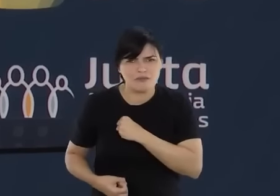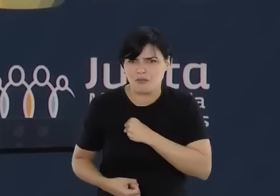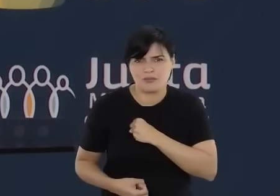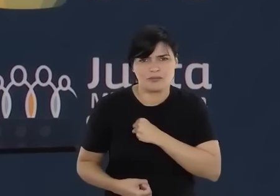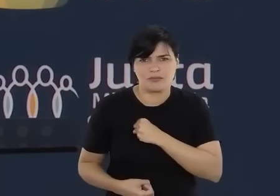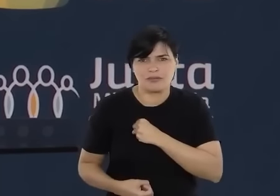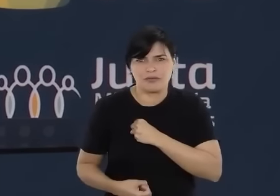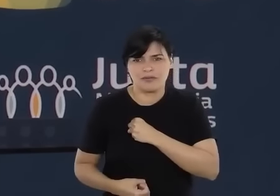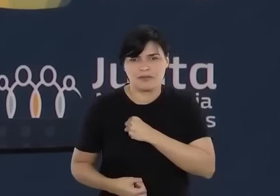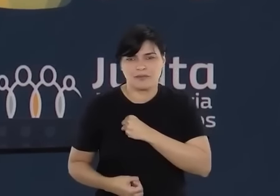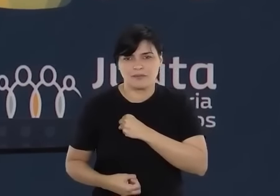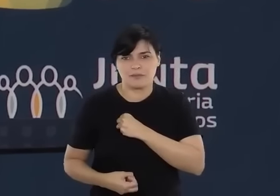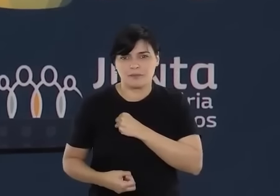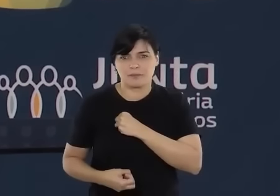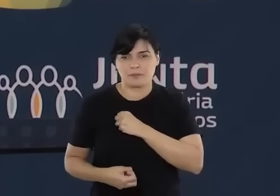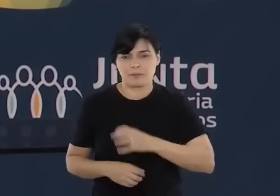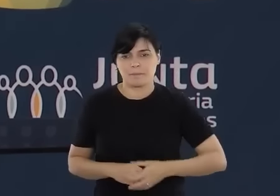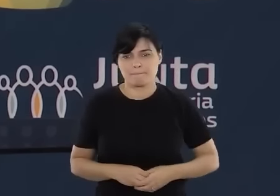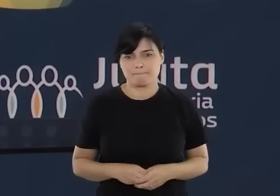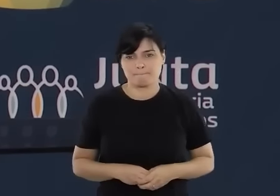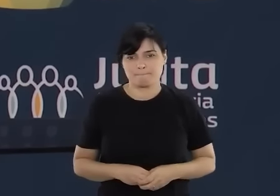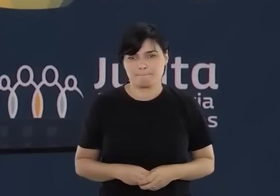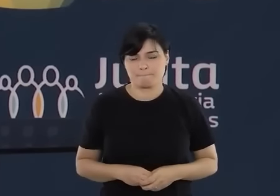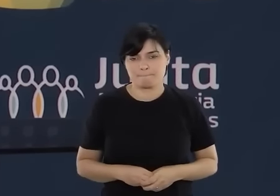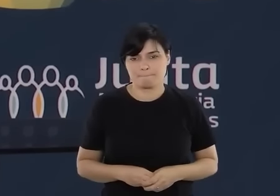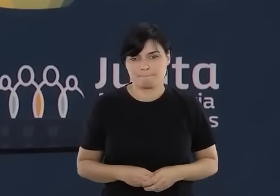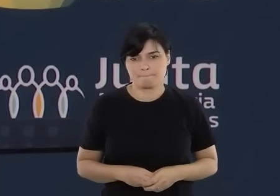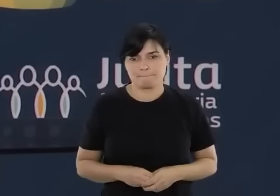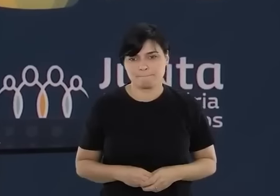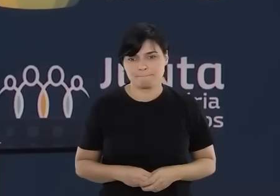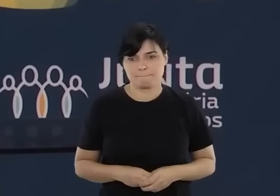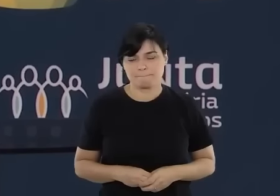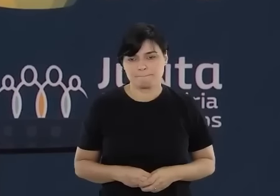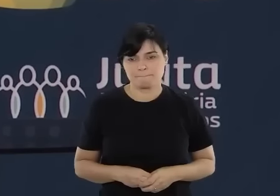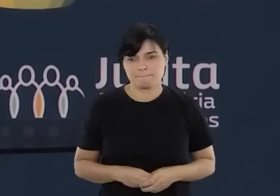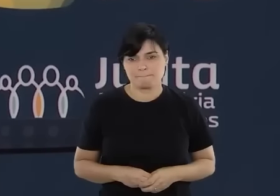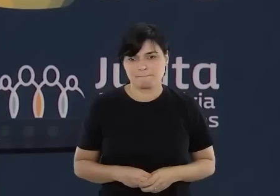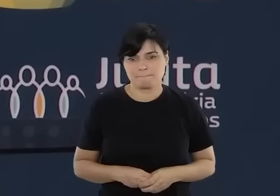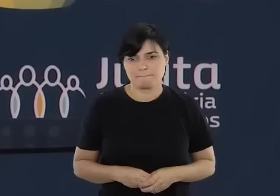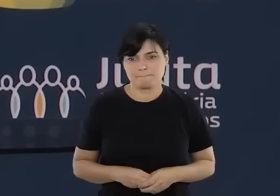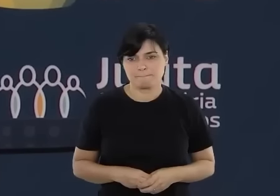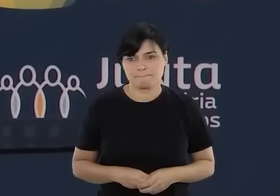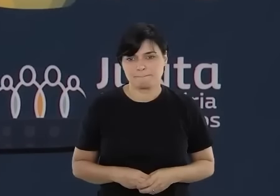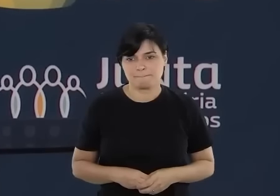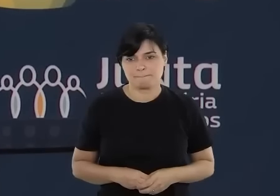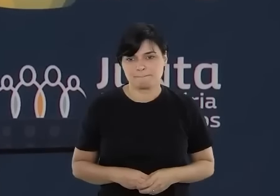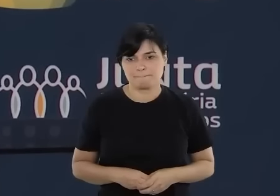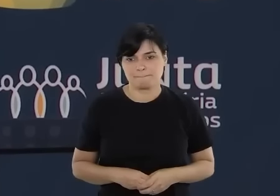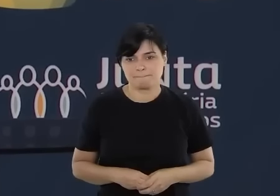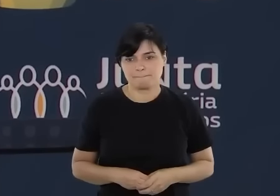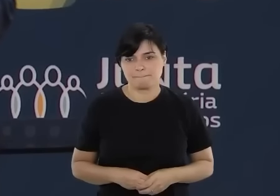Este é o Deus da salvação mas finalmente quem é este Deus que os atenienses